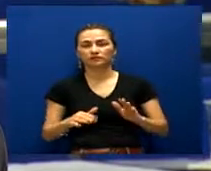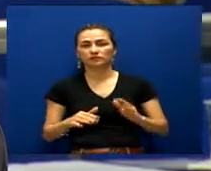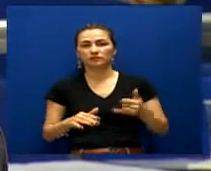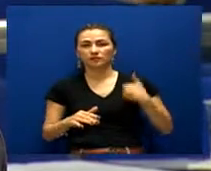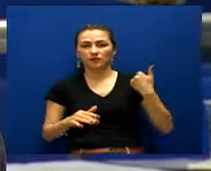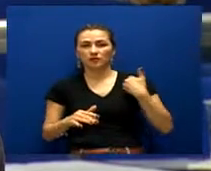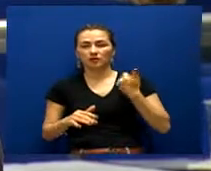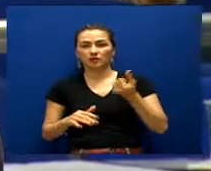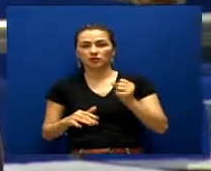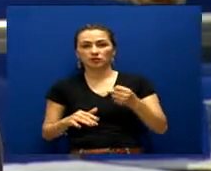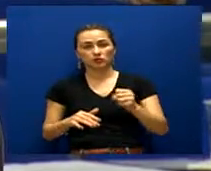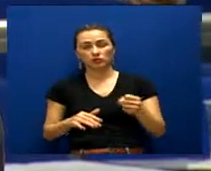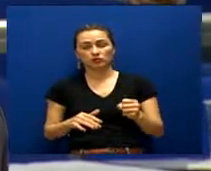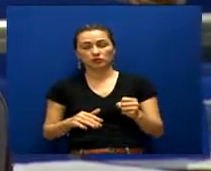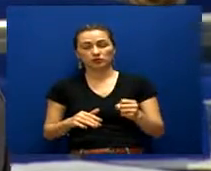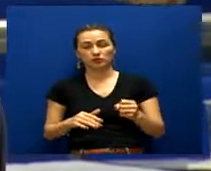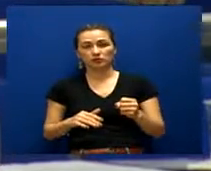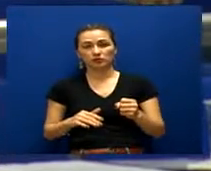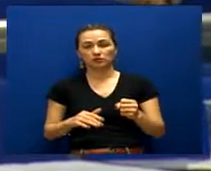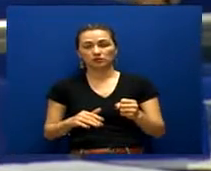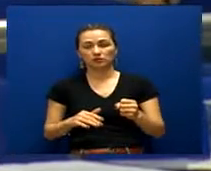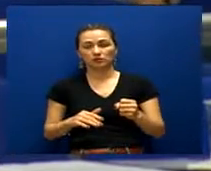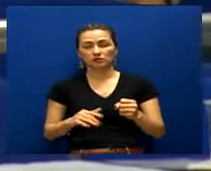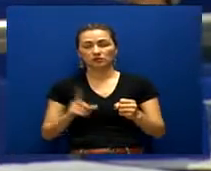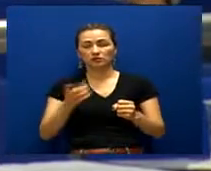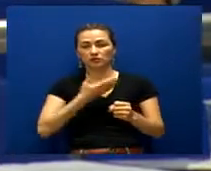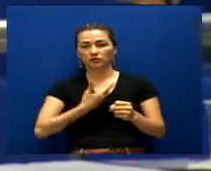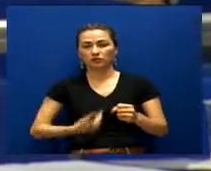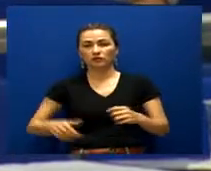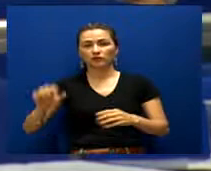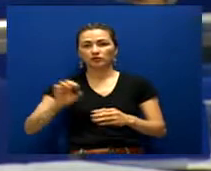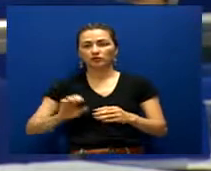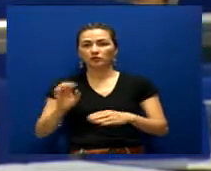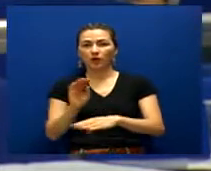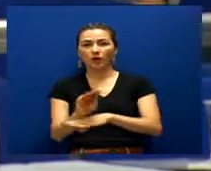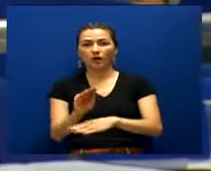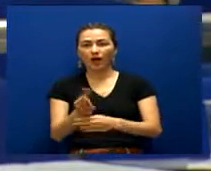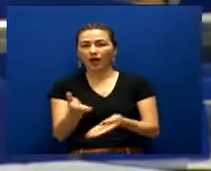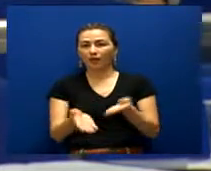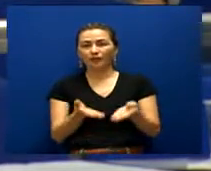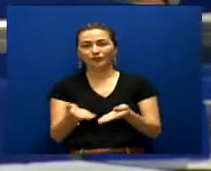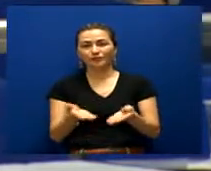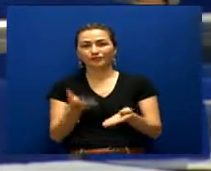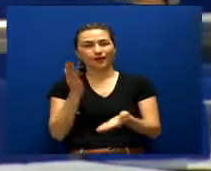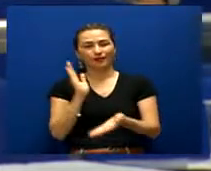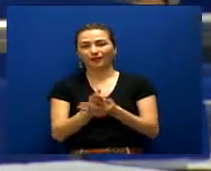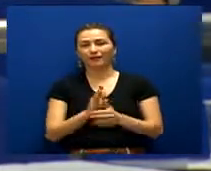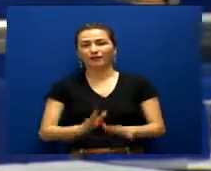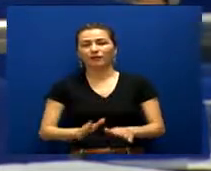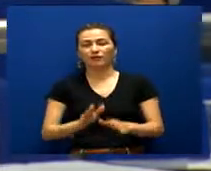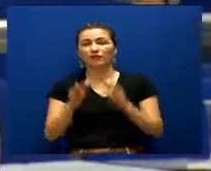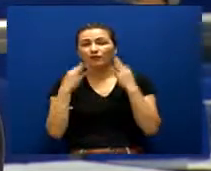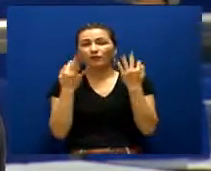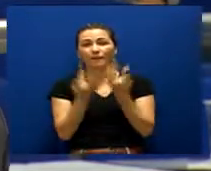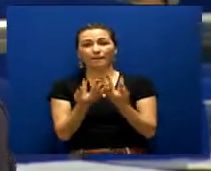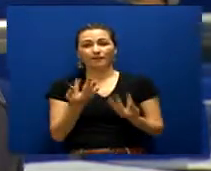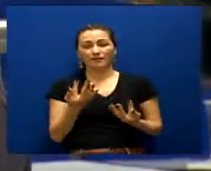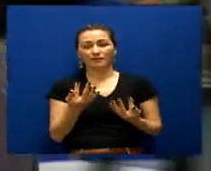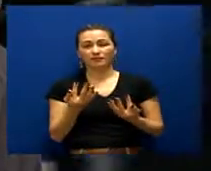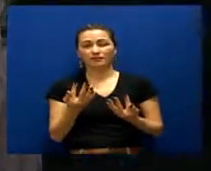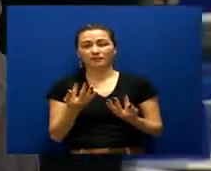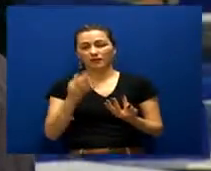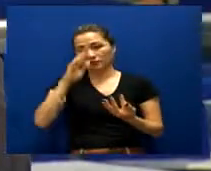proteção do Estado. E aí tem que ser cuidado só pelas famílias, e só quem já teve uma pessoa com